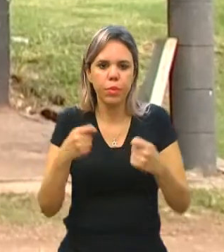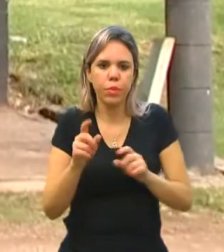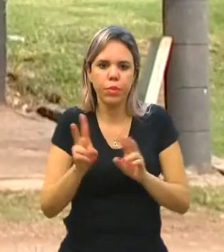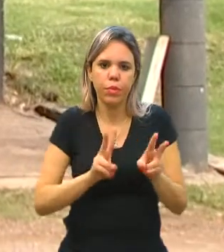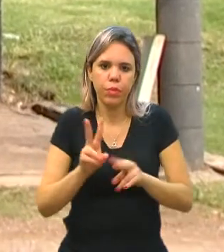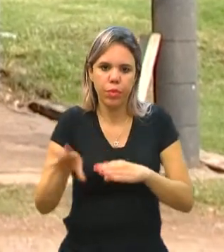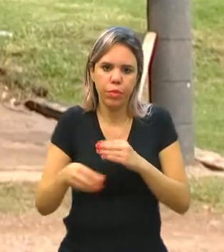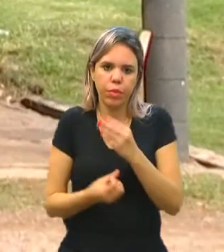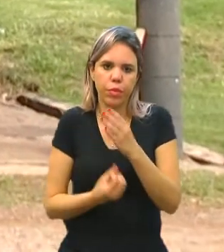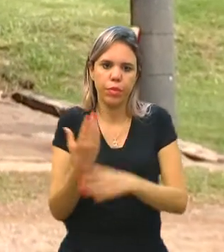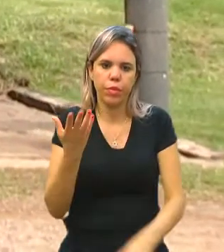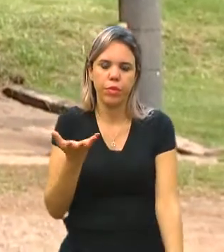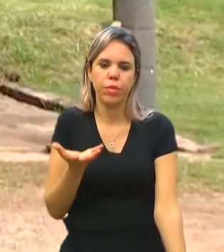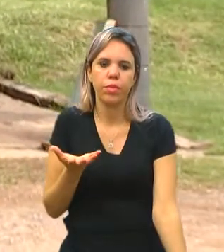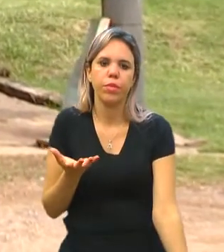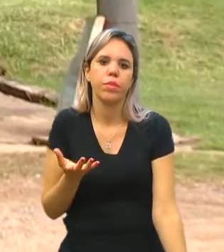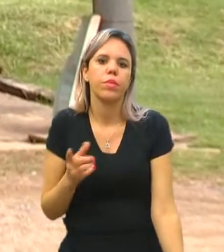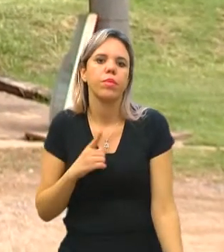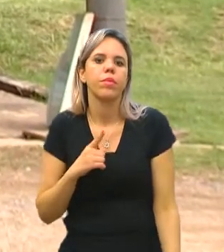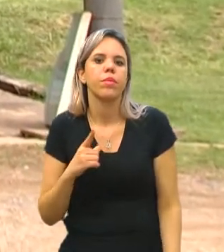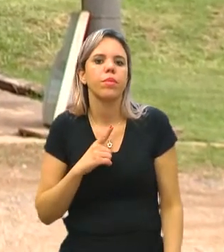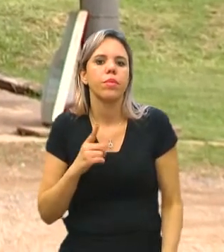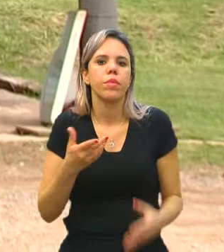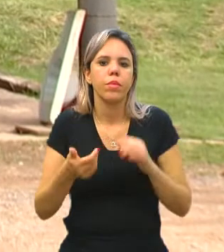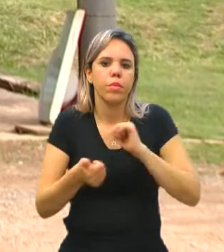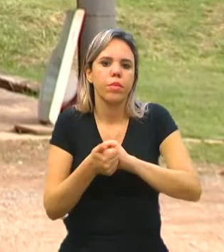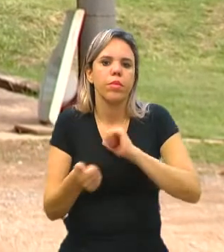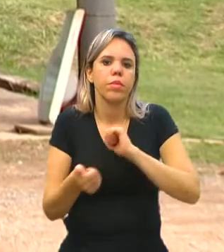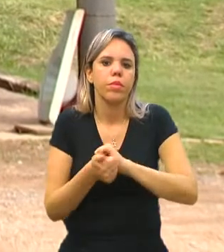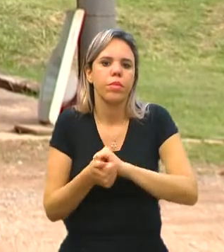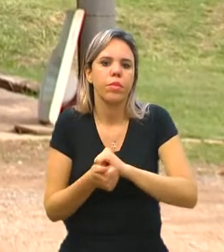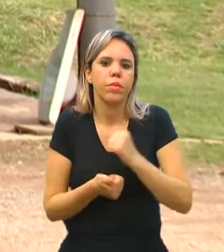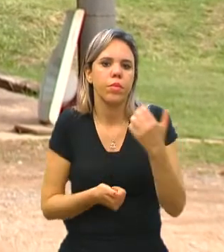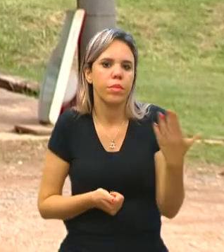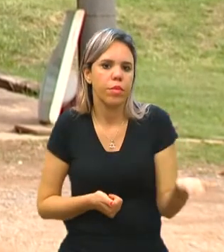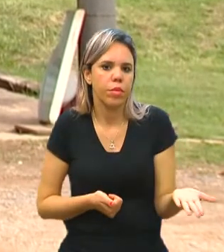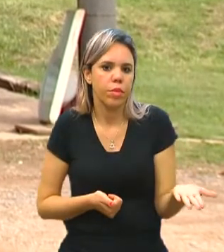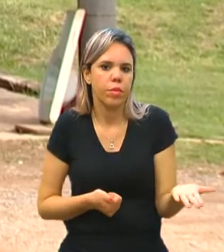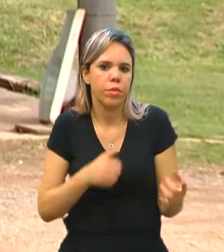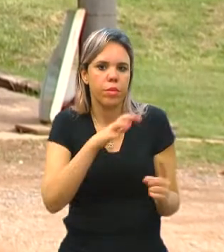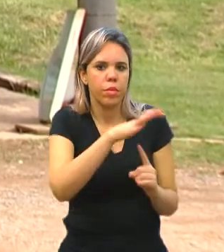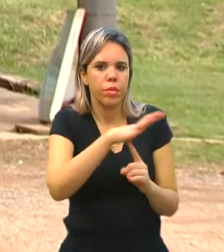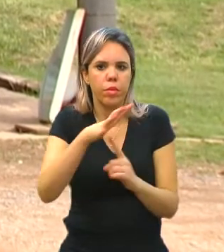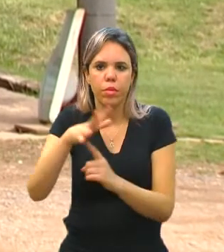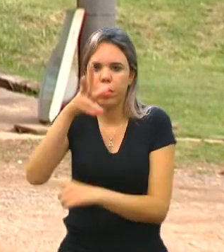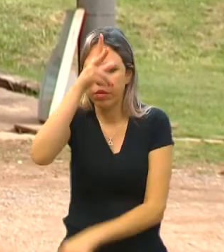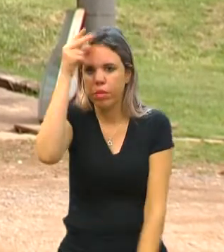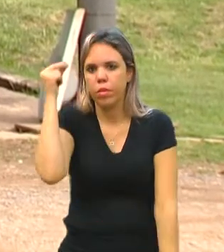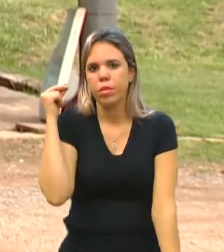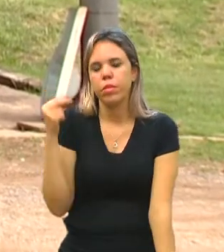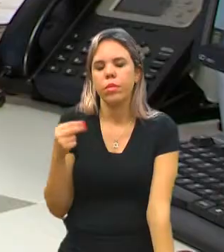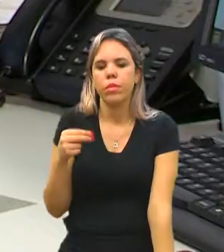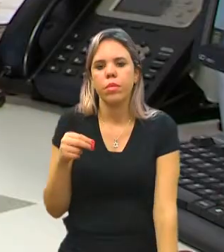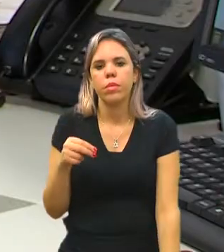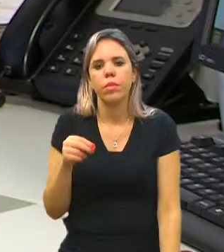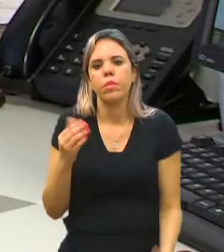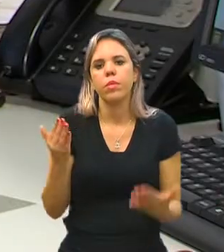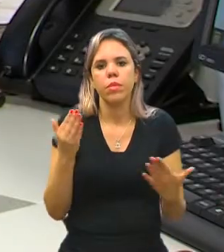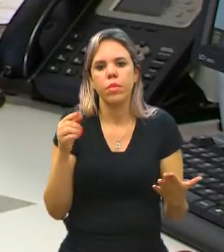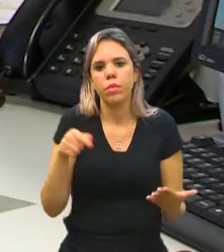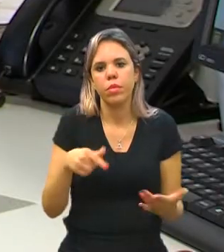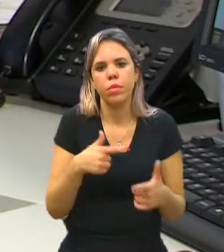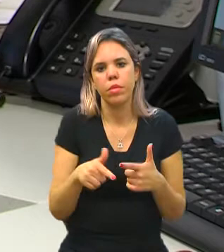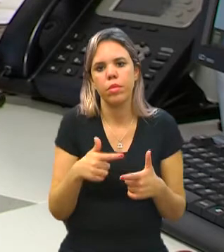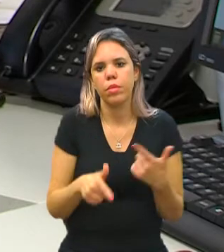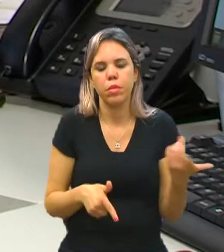precisa ser implementado que a garantir a qualidade das praças públicas e se